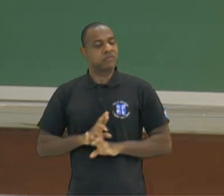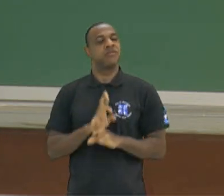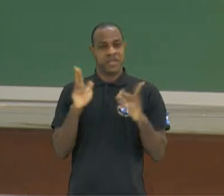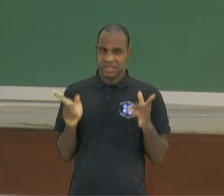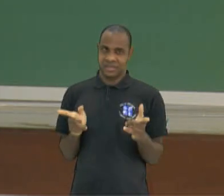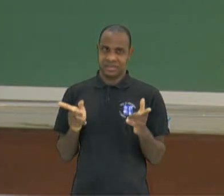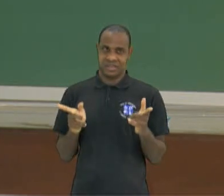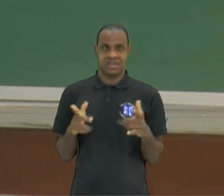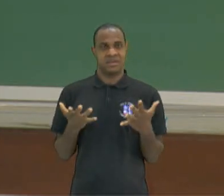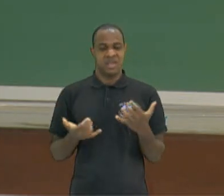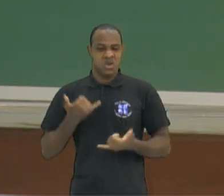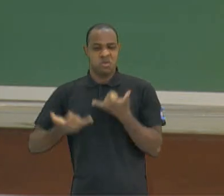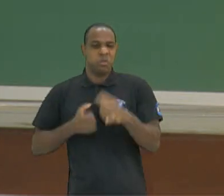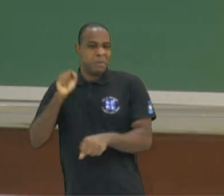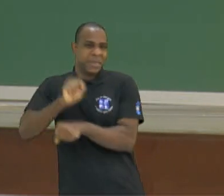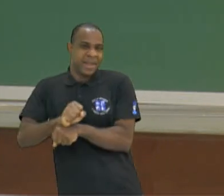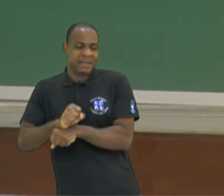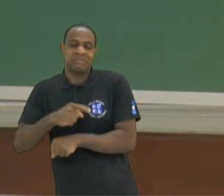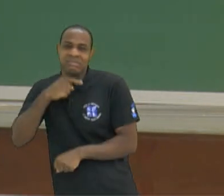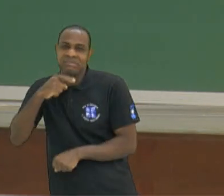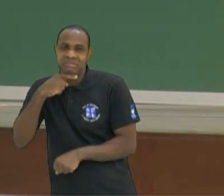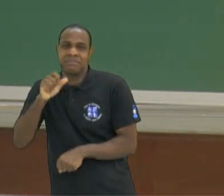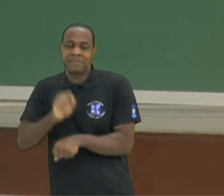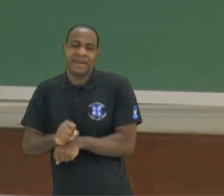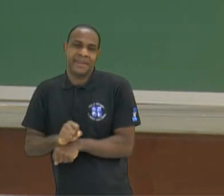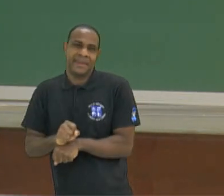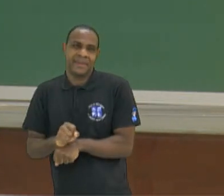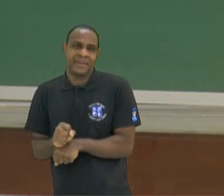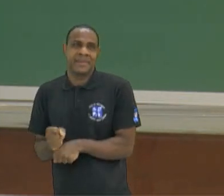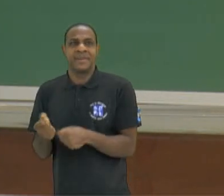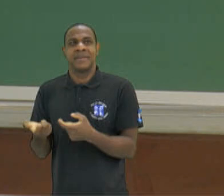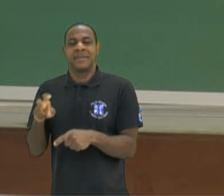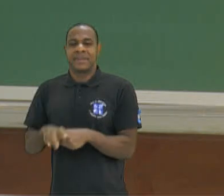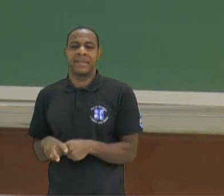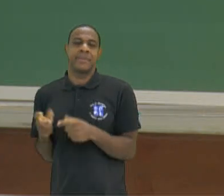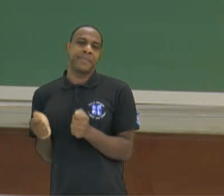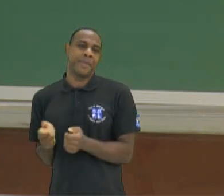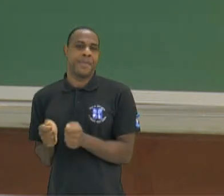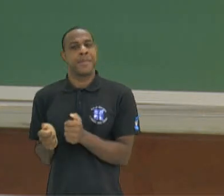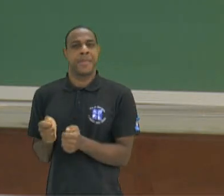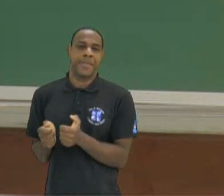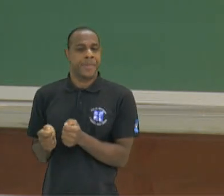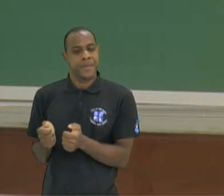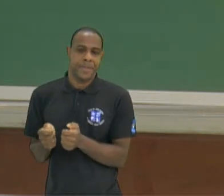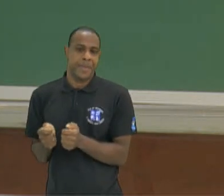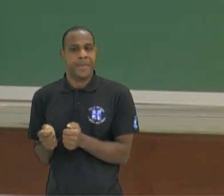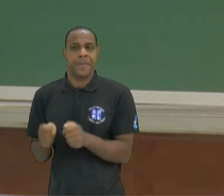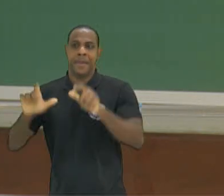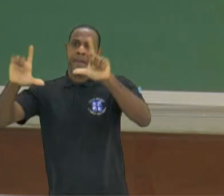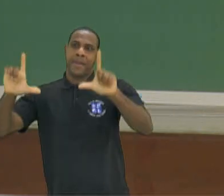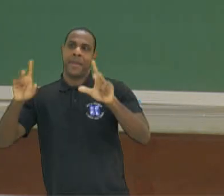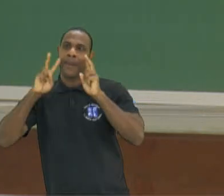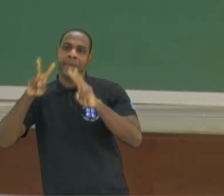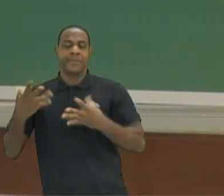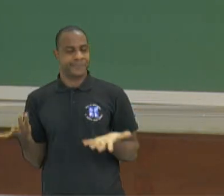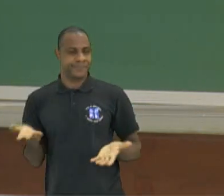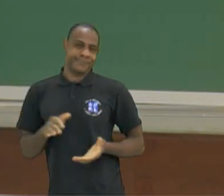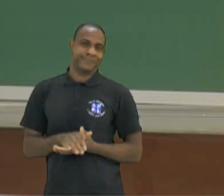diferença. Pensando que um jogo passivo, você fica 4, 5 horas, muitas vezes, sentado à frente de uma tela, né?